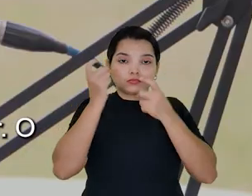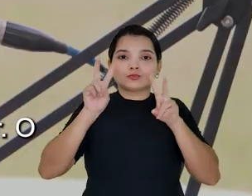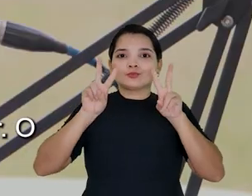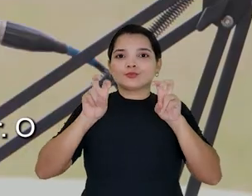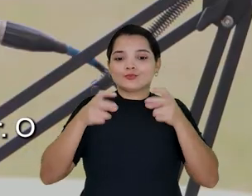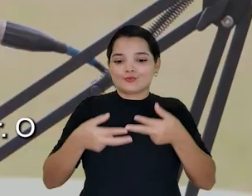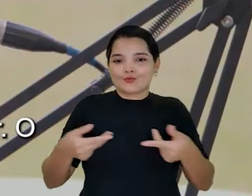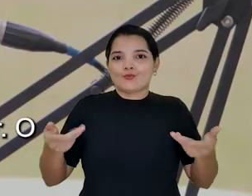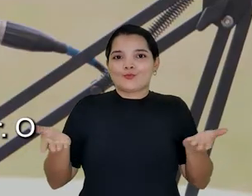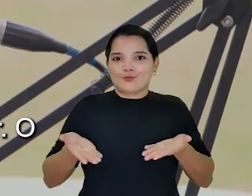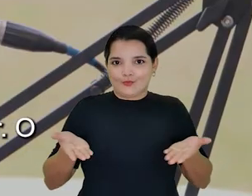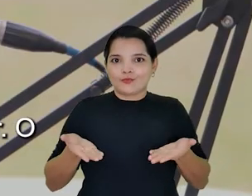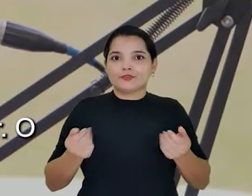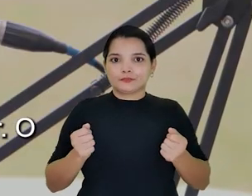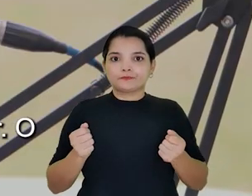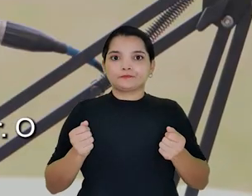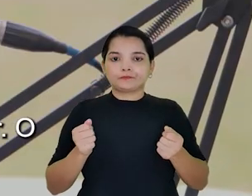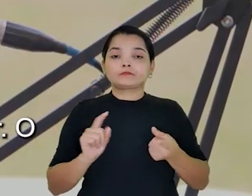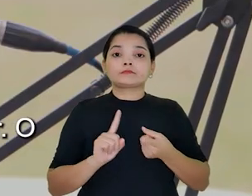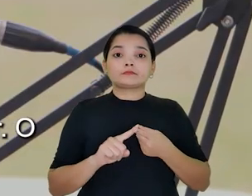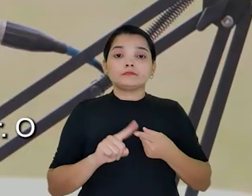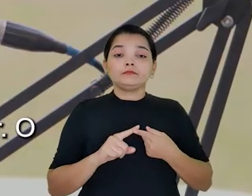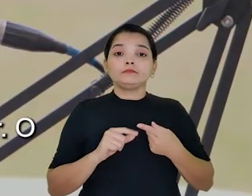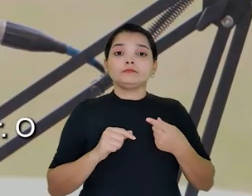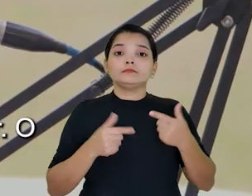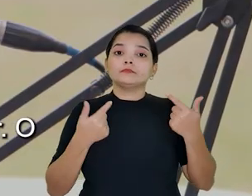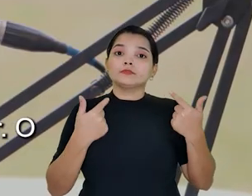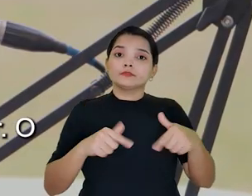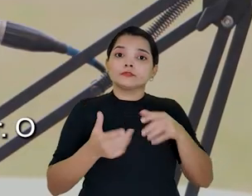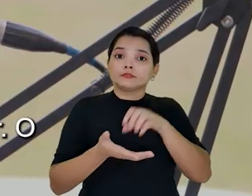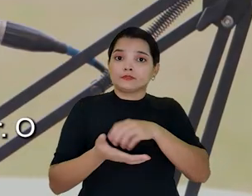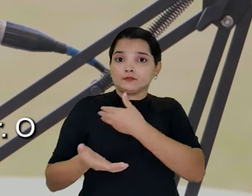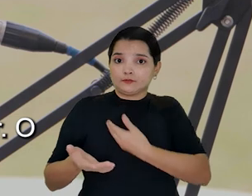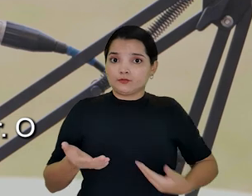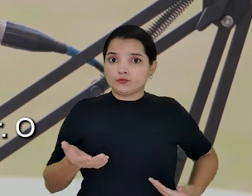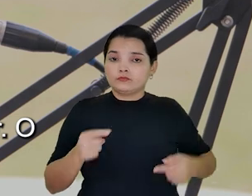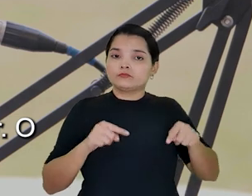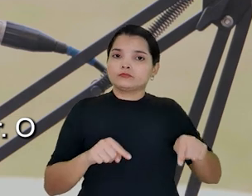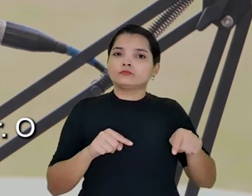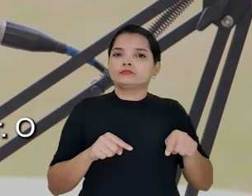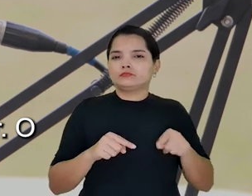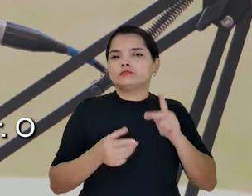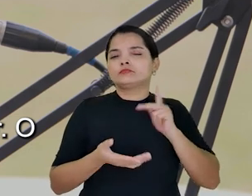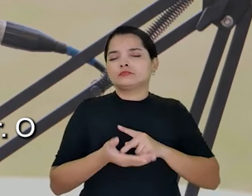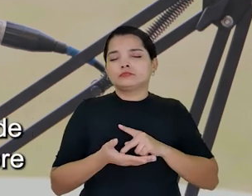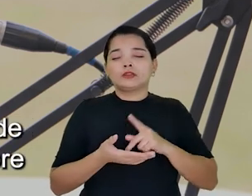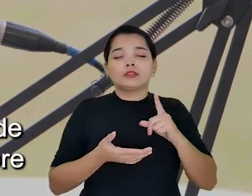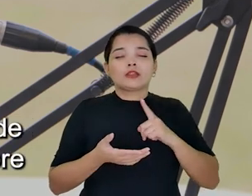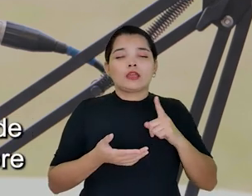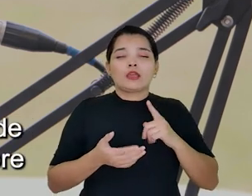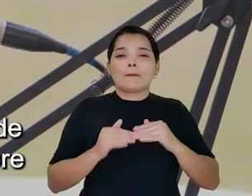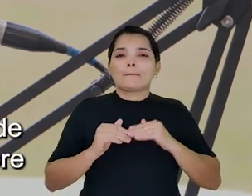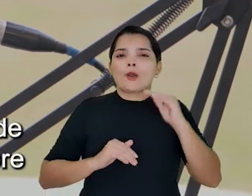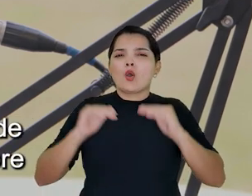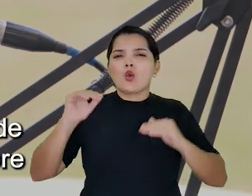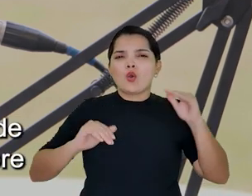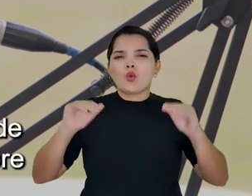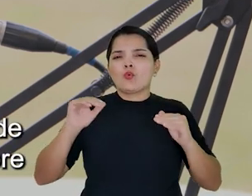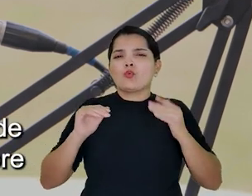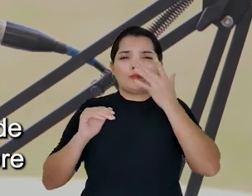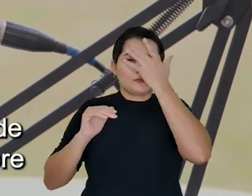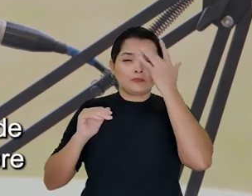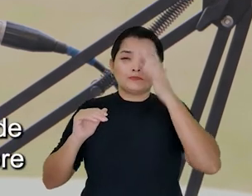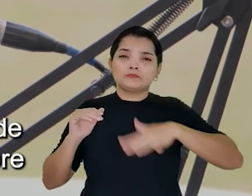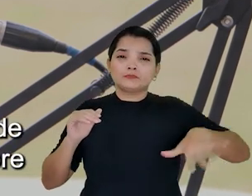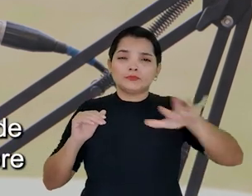e o serviço público tem sido eh tem tido grandes eh autos índices de adoecimento